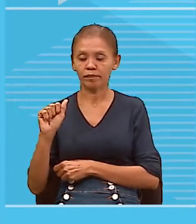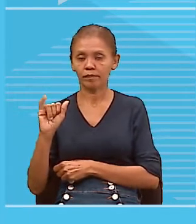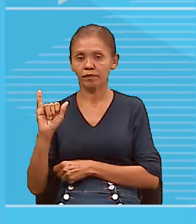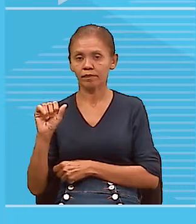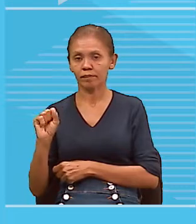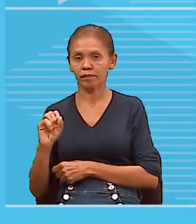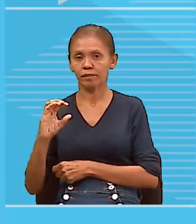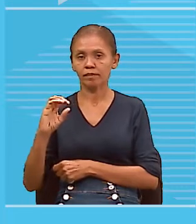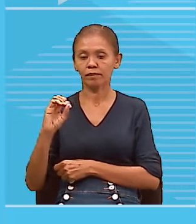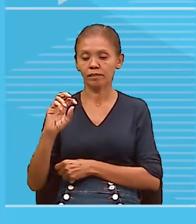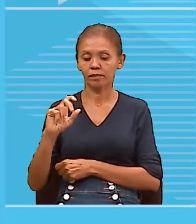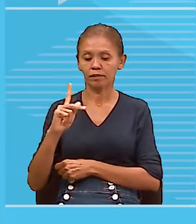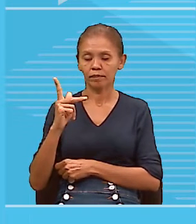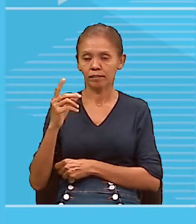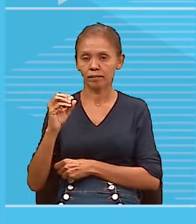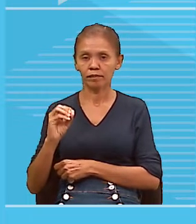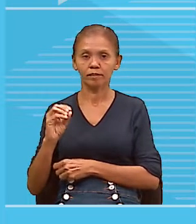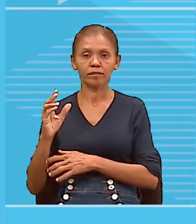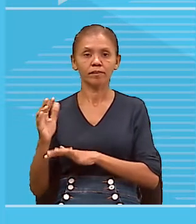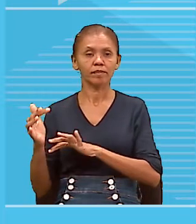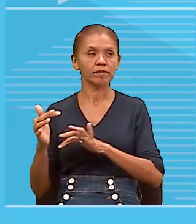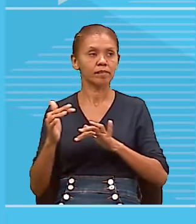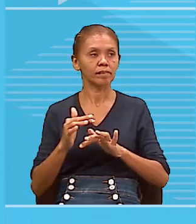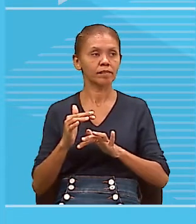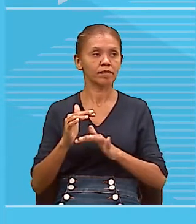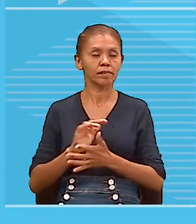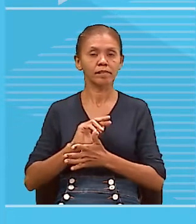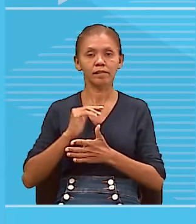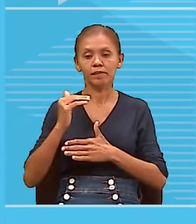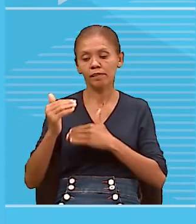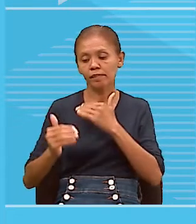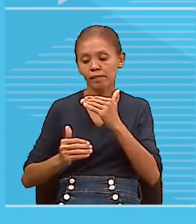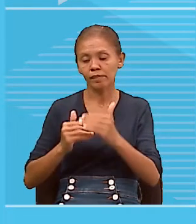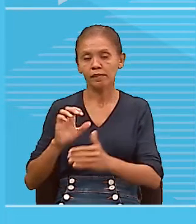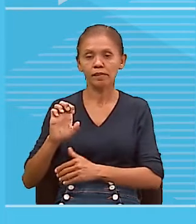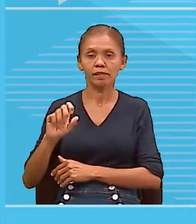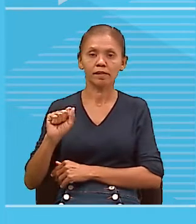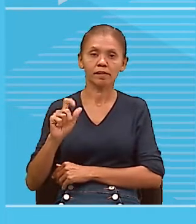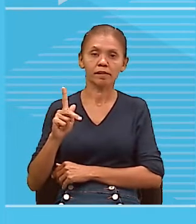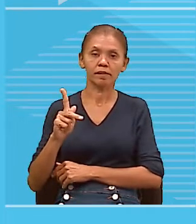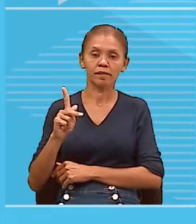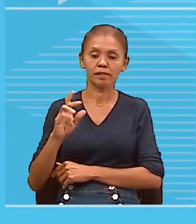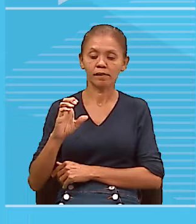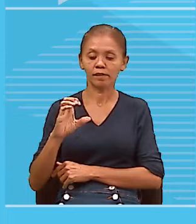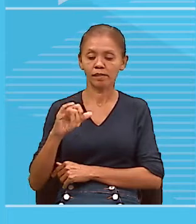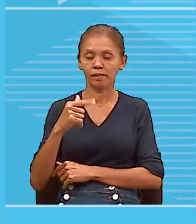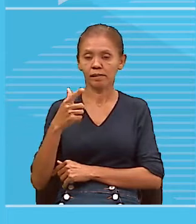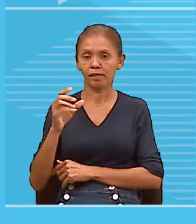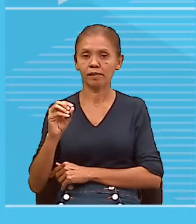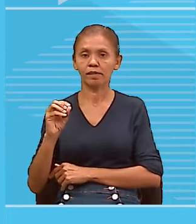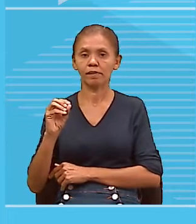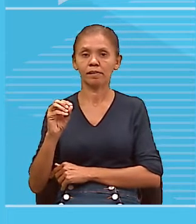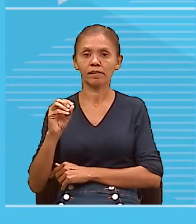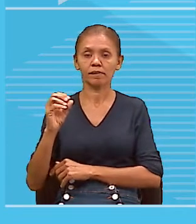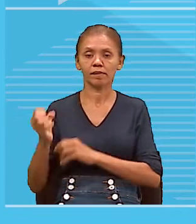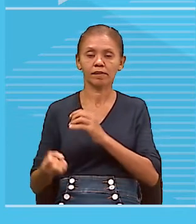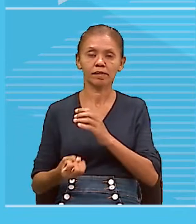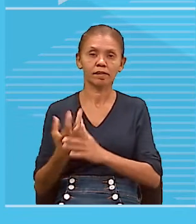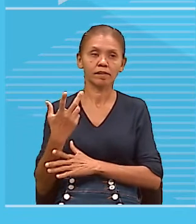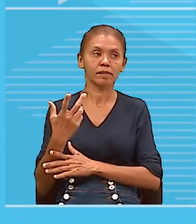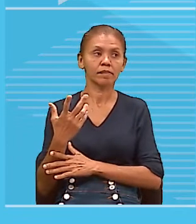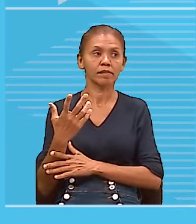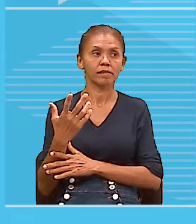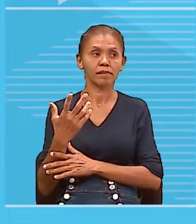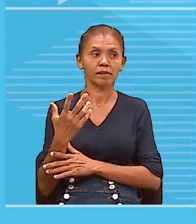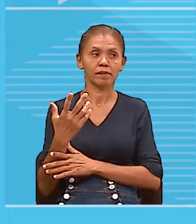é os processos de especiação São justamente os que levam ao surgimento de